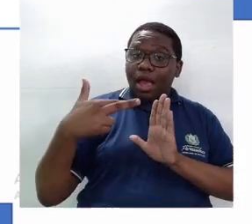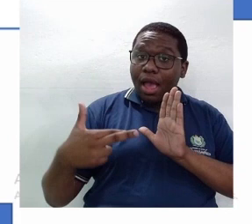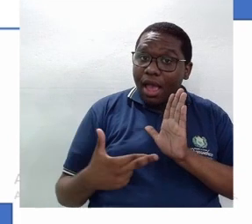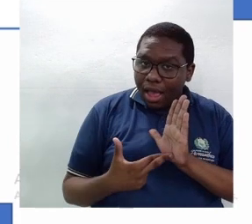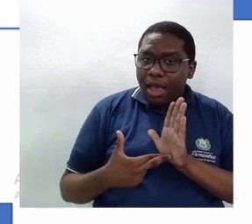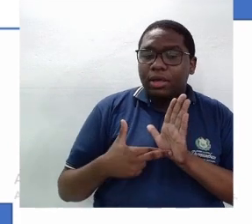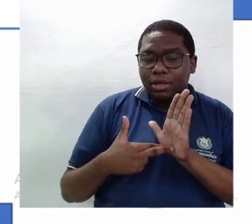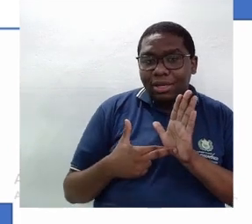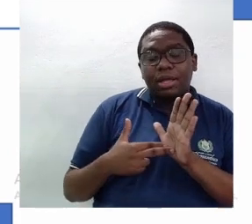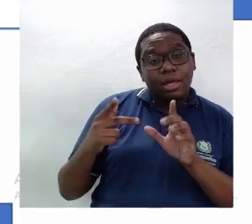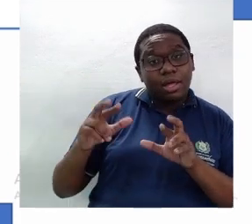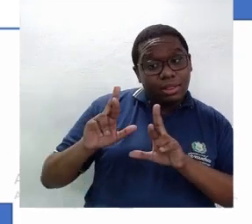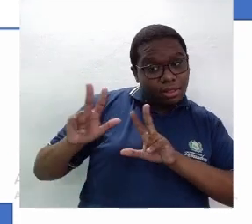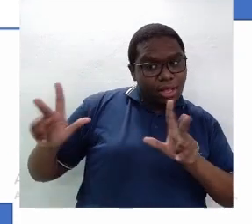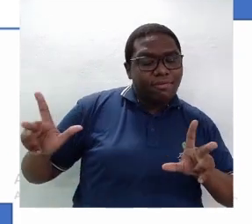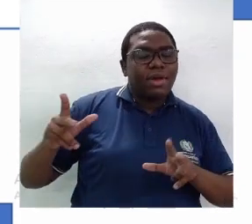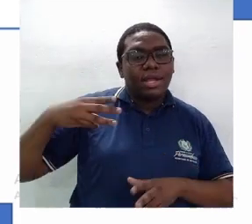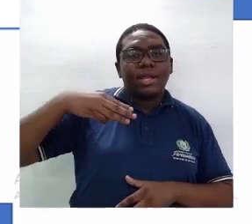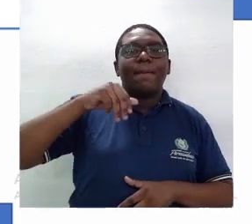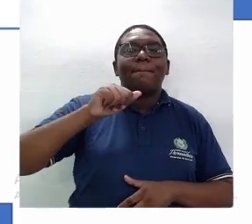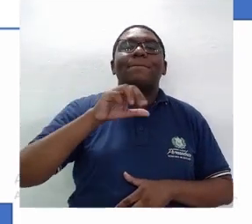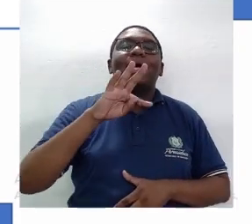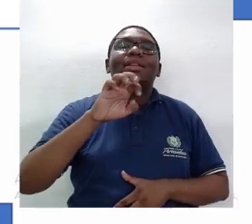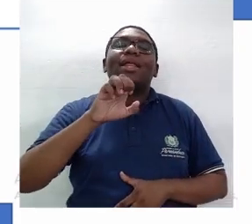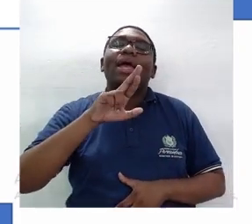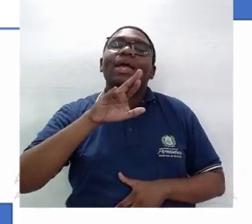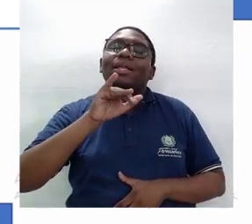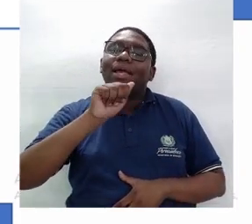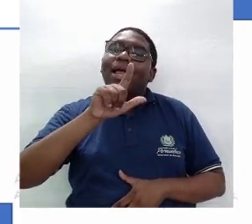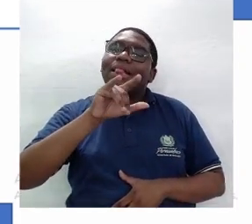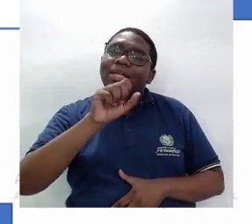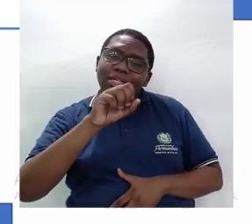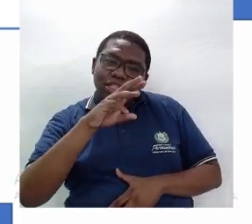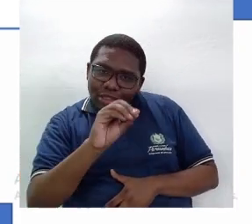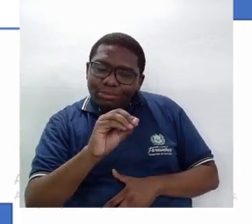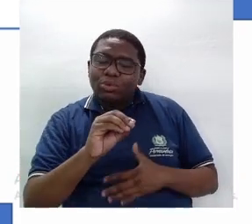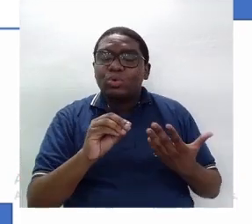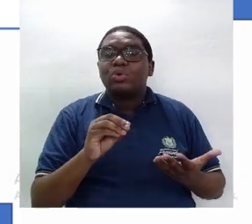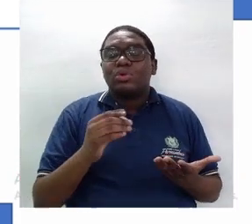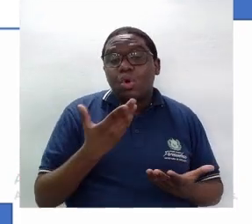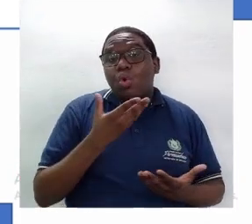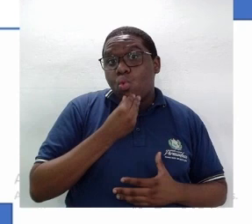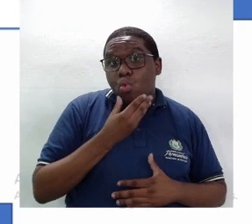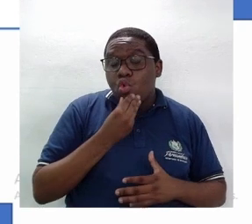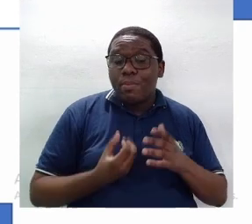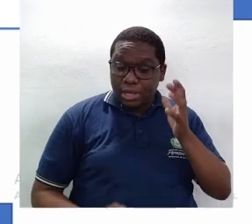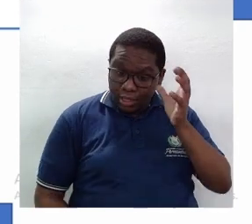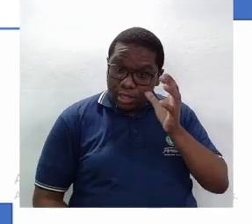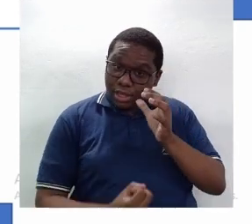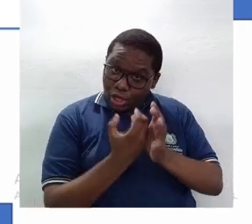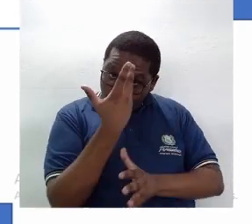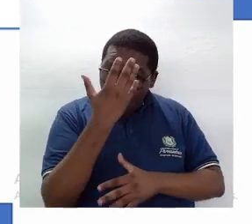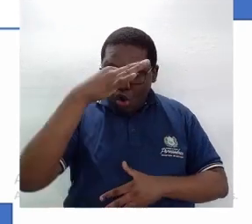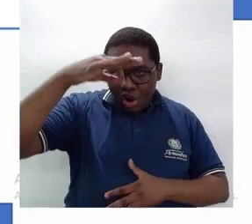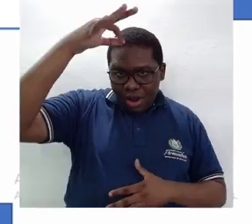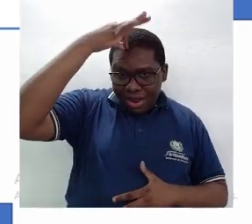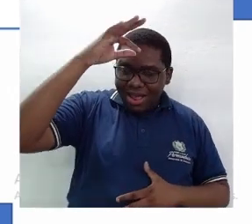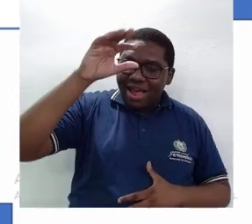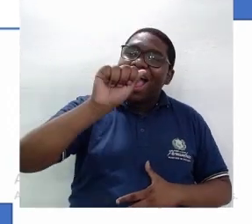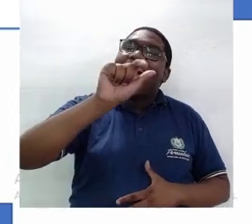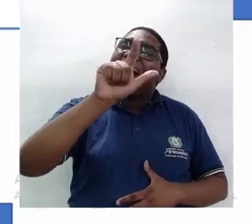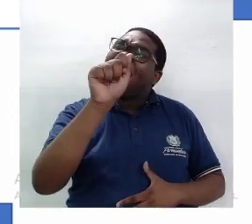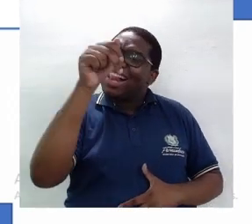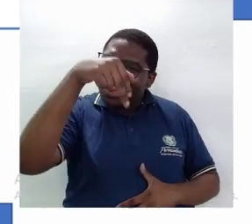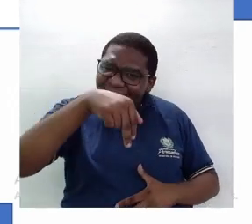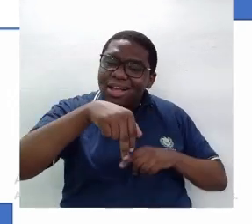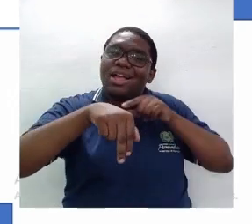materialismo. Enfim, conforme Allan Kardec, que nós estamos vendo que é o fundador dessa doutrina,